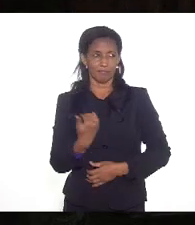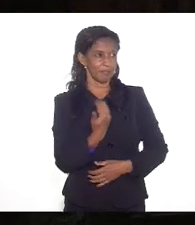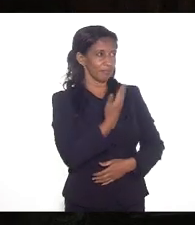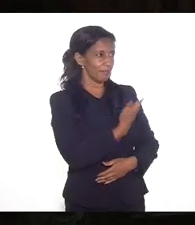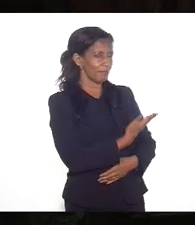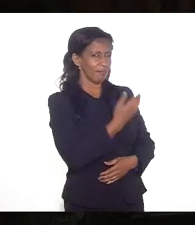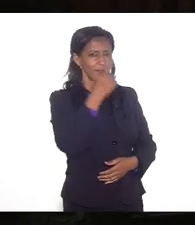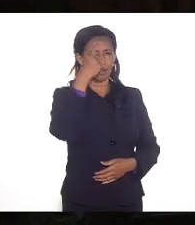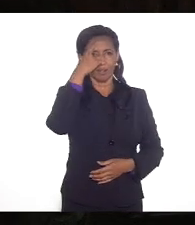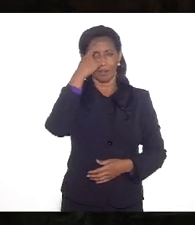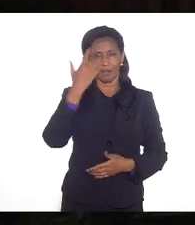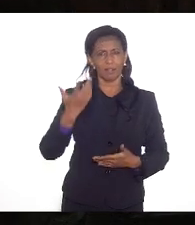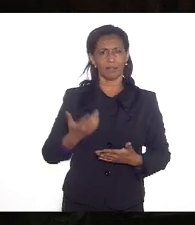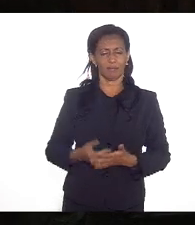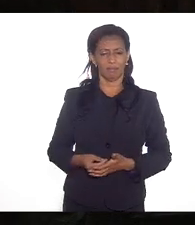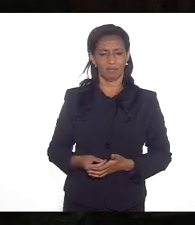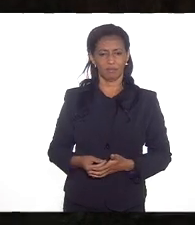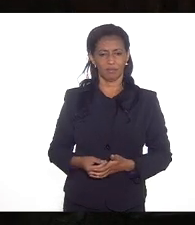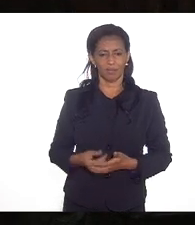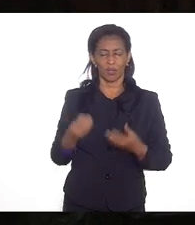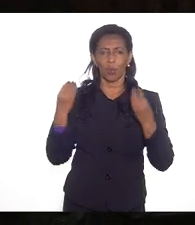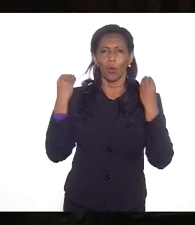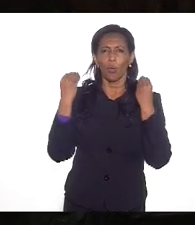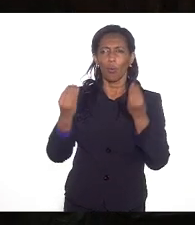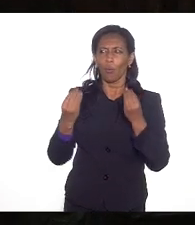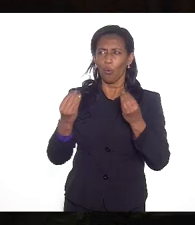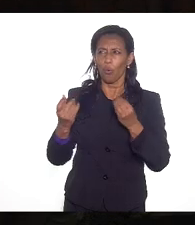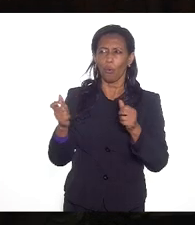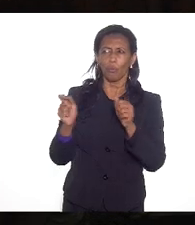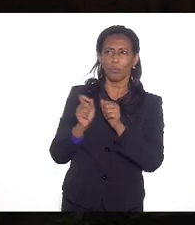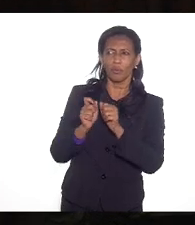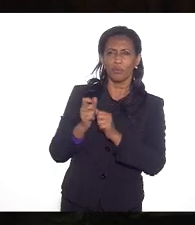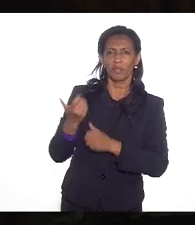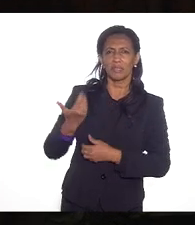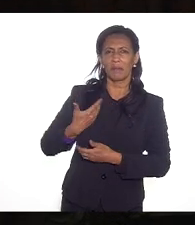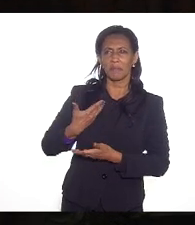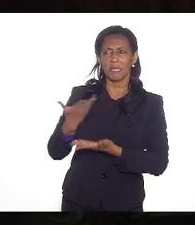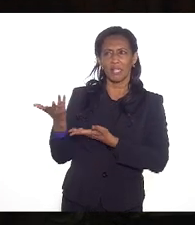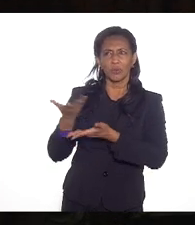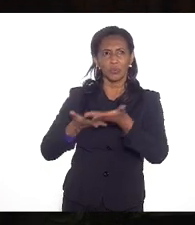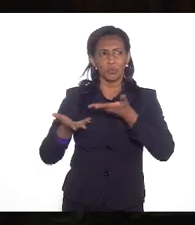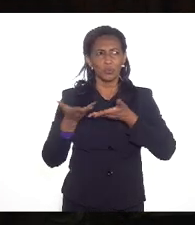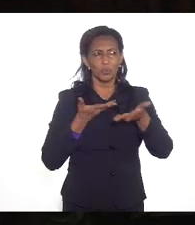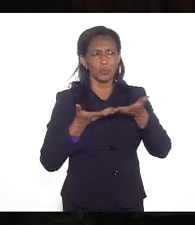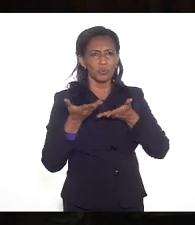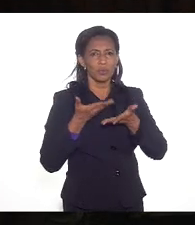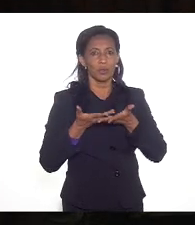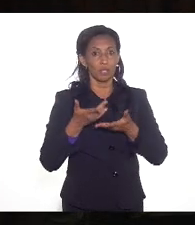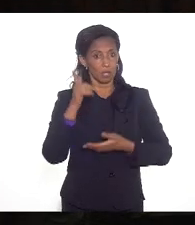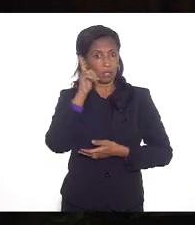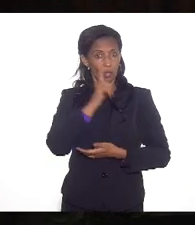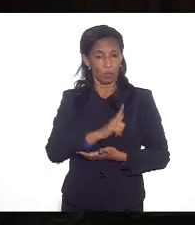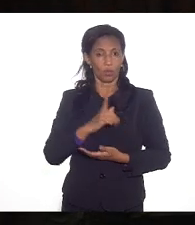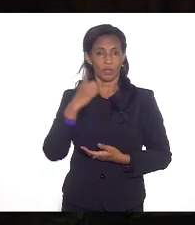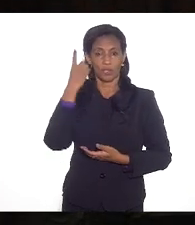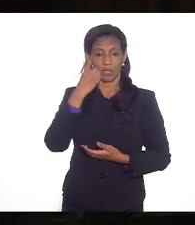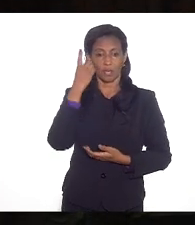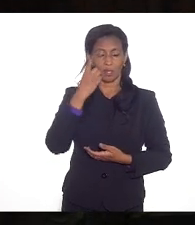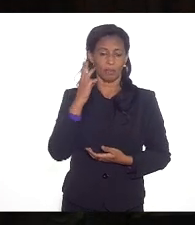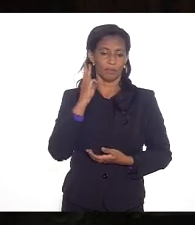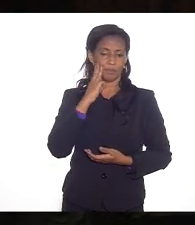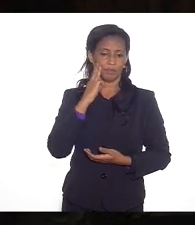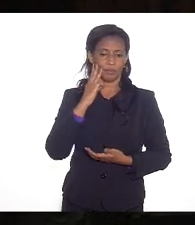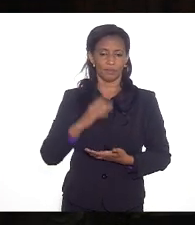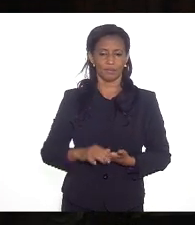cansava gente como que eu vou fazer amizade com tantas pessoas que consegui Deputado